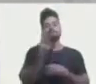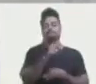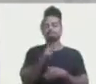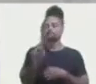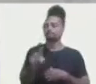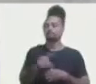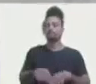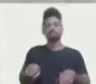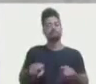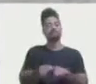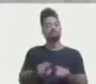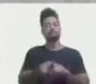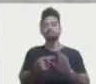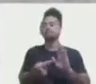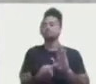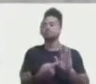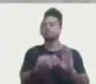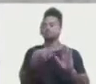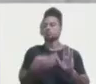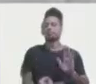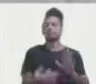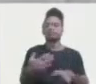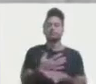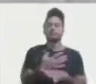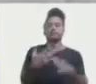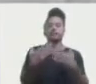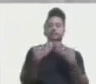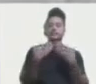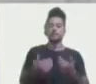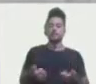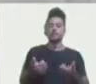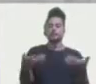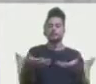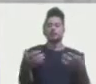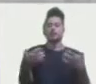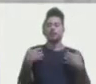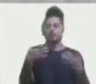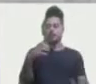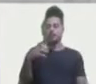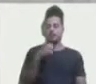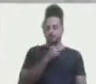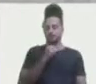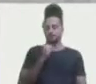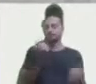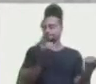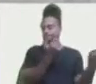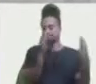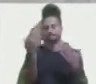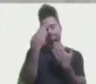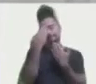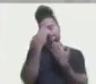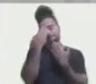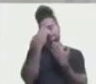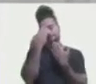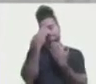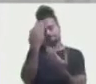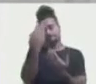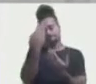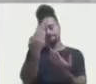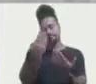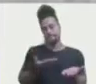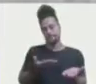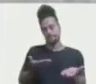isso que faz uma cidade melhor eu queria rapidamente Parabéns professor Gilson muito obrigado viu em nome da cidade de Botucatu eu queria